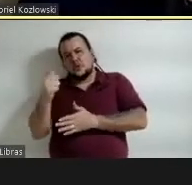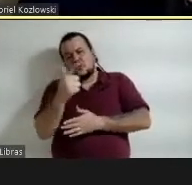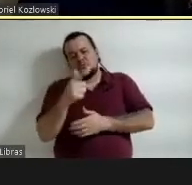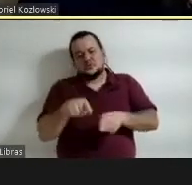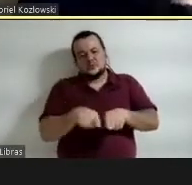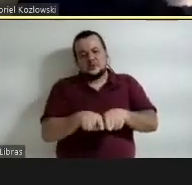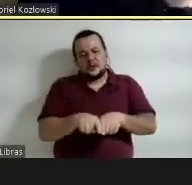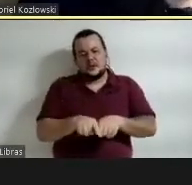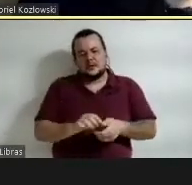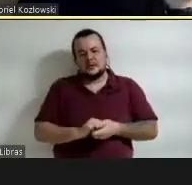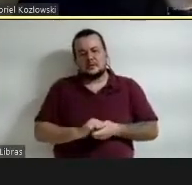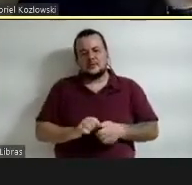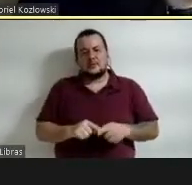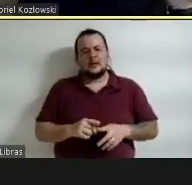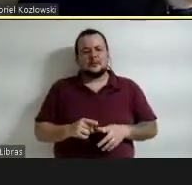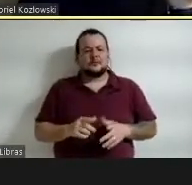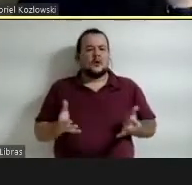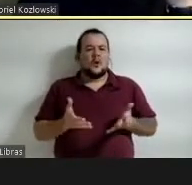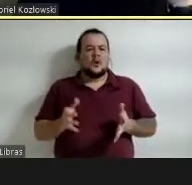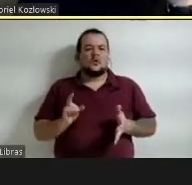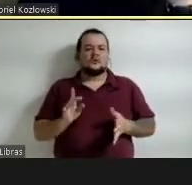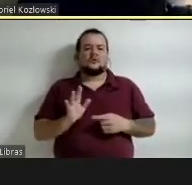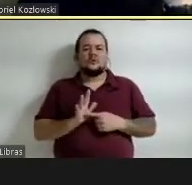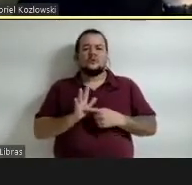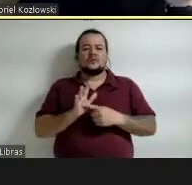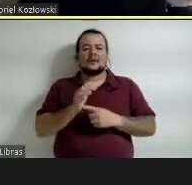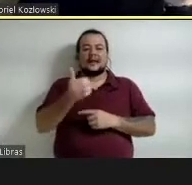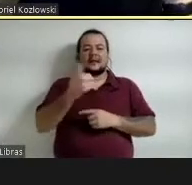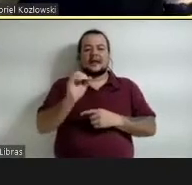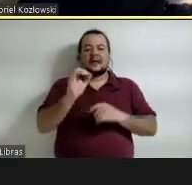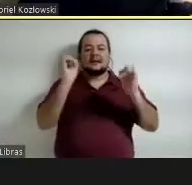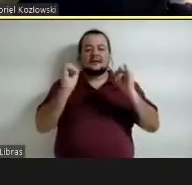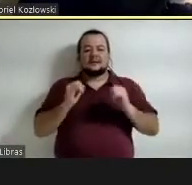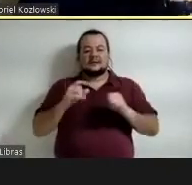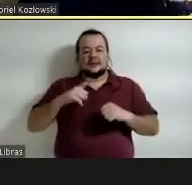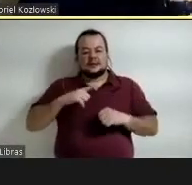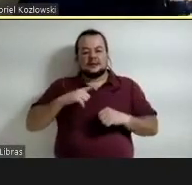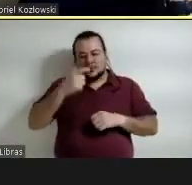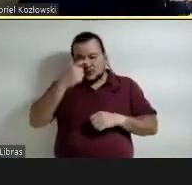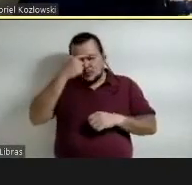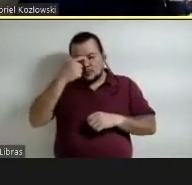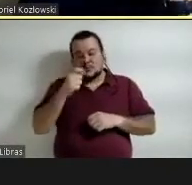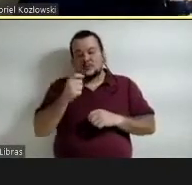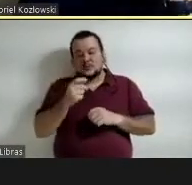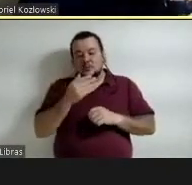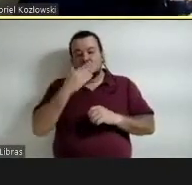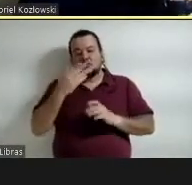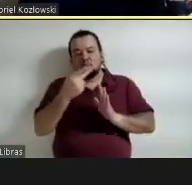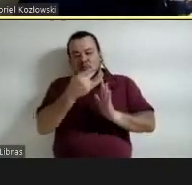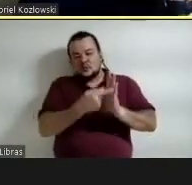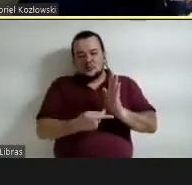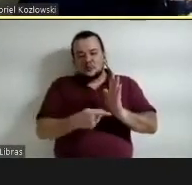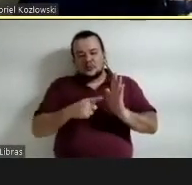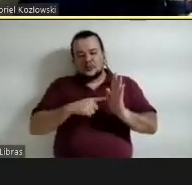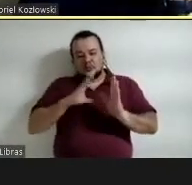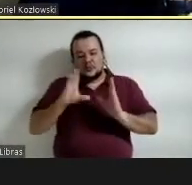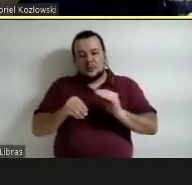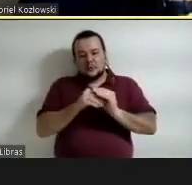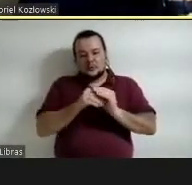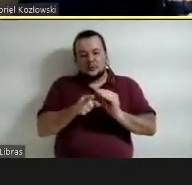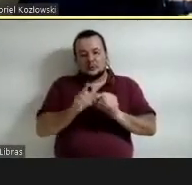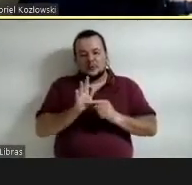E para hoje eu só extraí 10 imagens para dar uma noção do tipo de projeto que a gente incluiu.